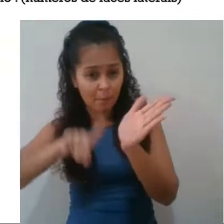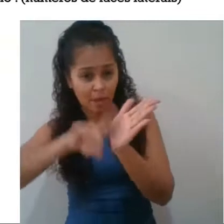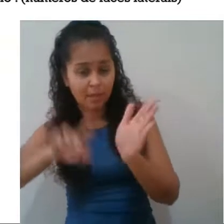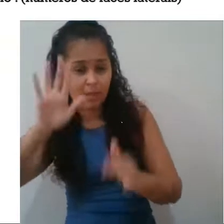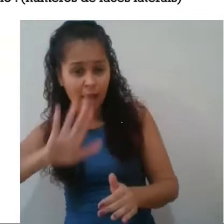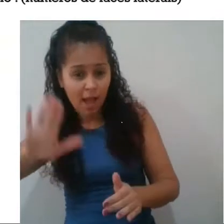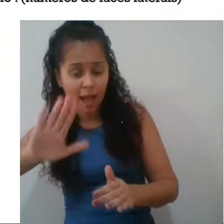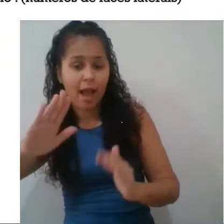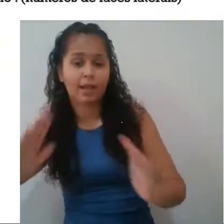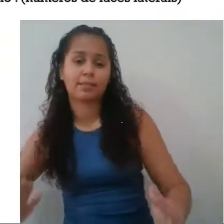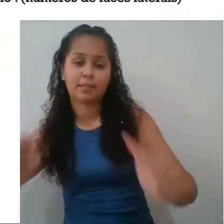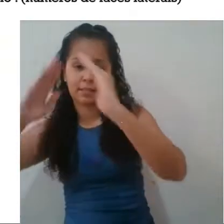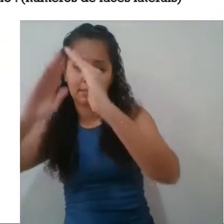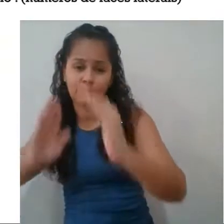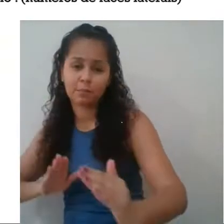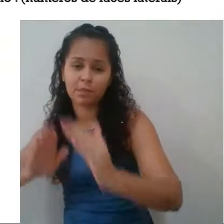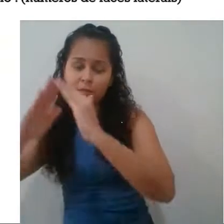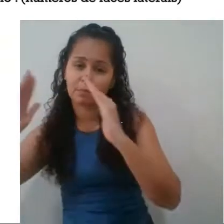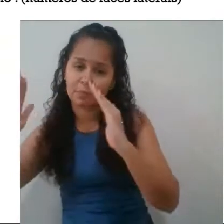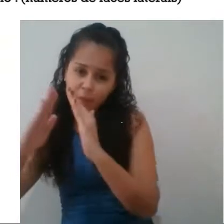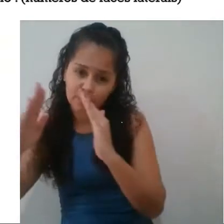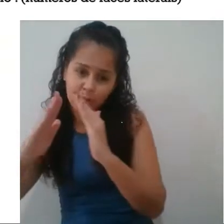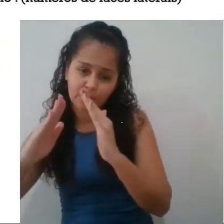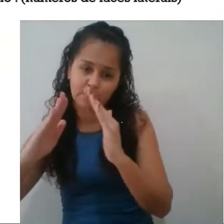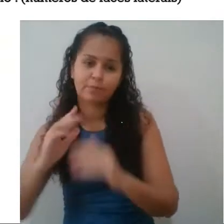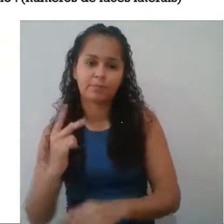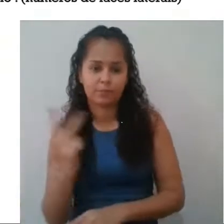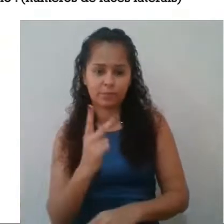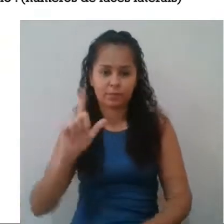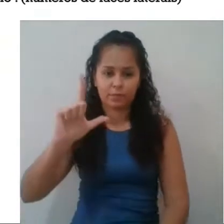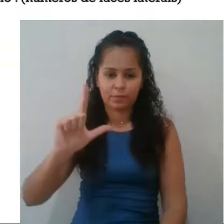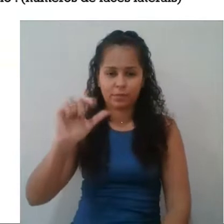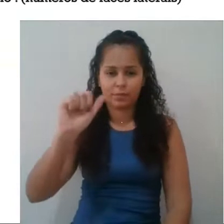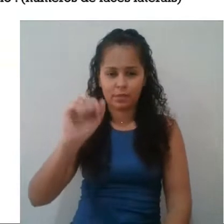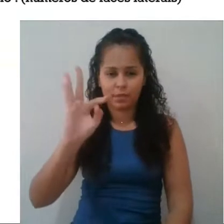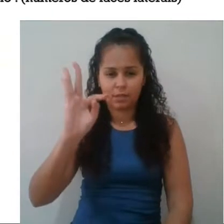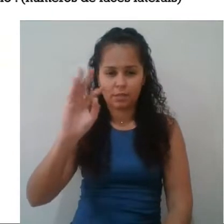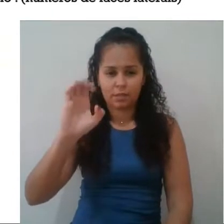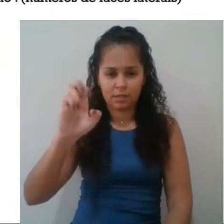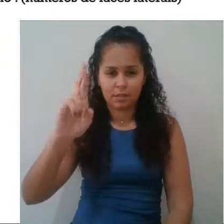a área lateral da pirâmide menor, que foi obtida a partir do corte da pirâmide original.